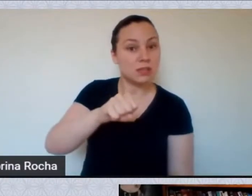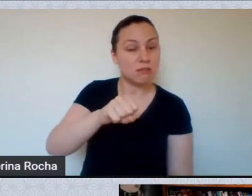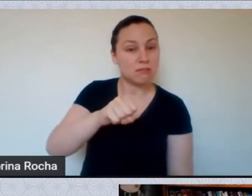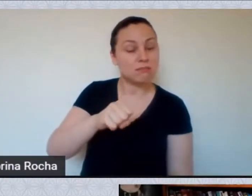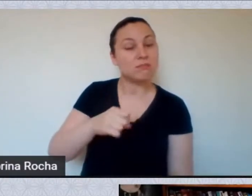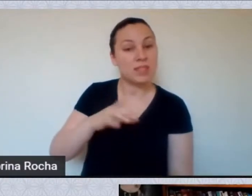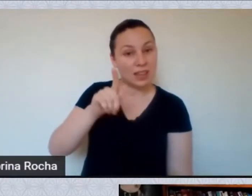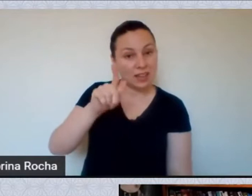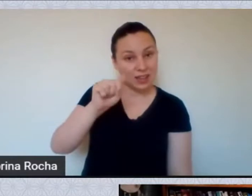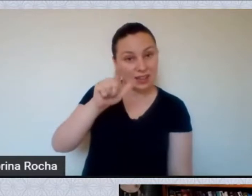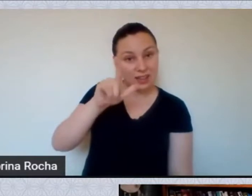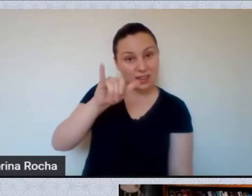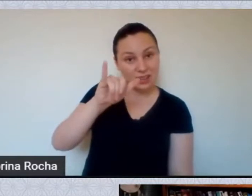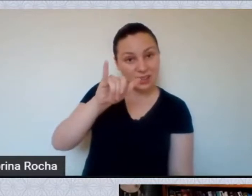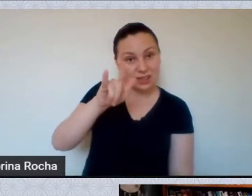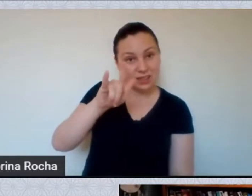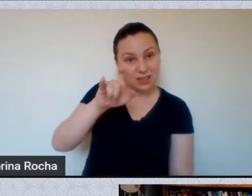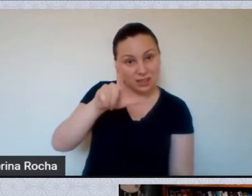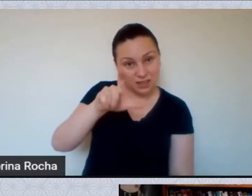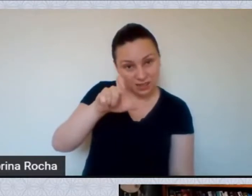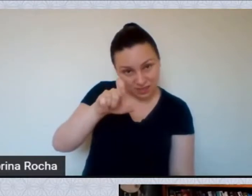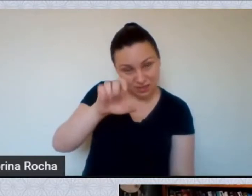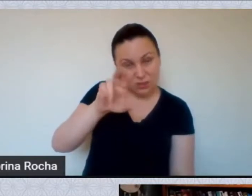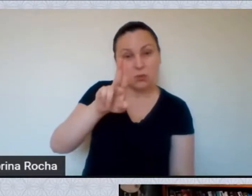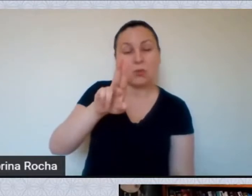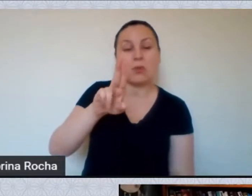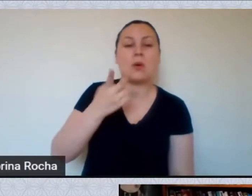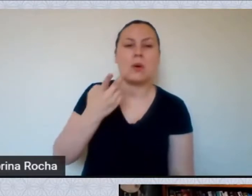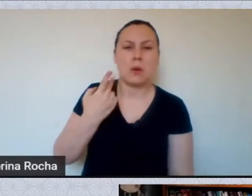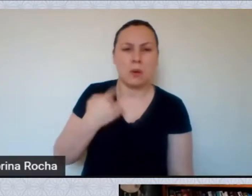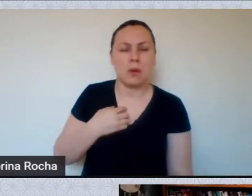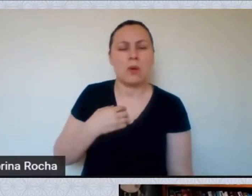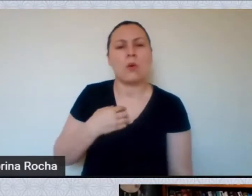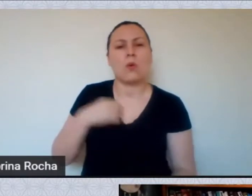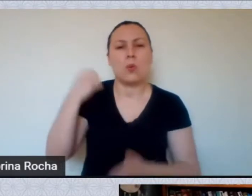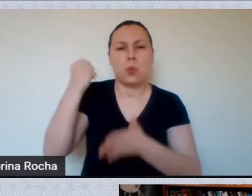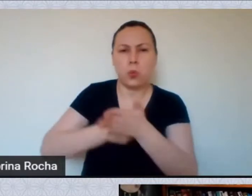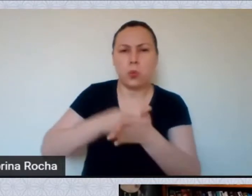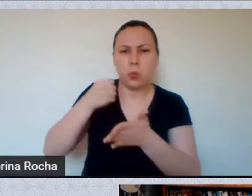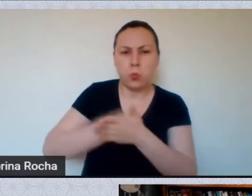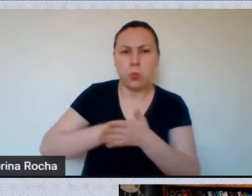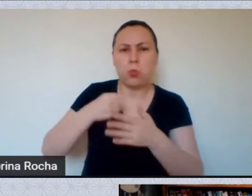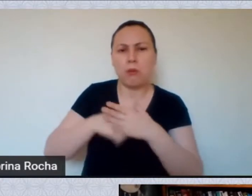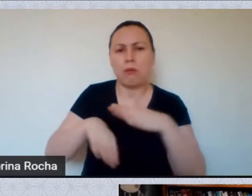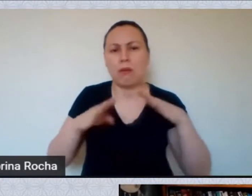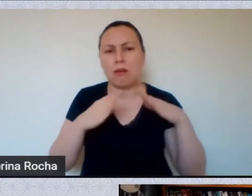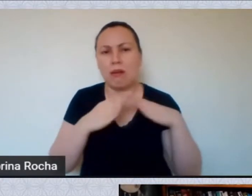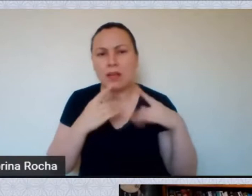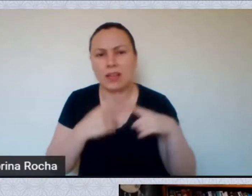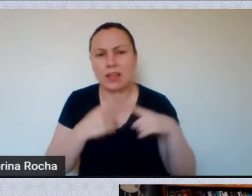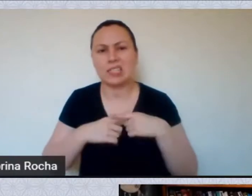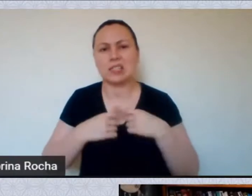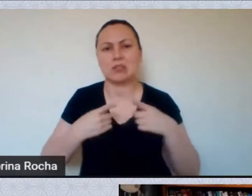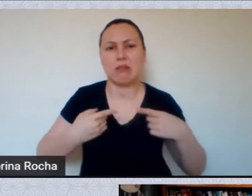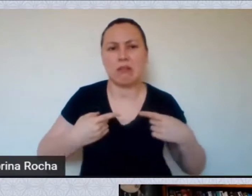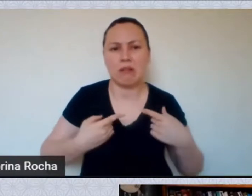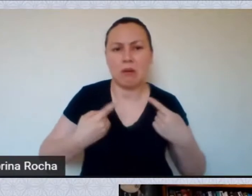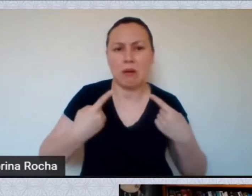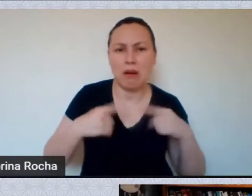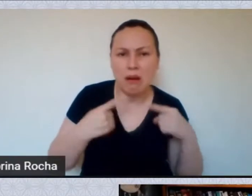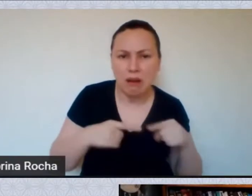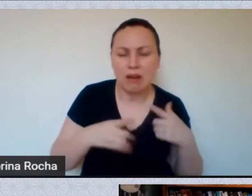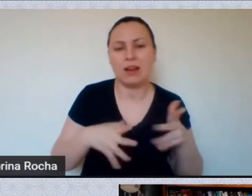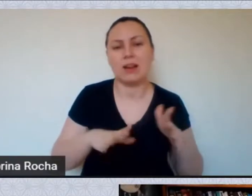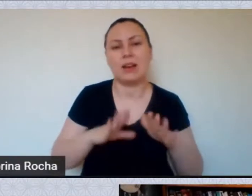todo aquele embate dele com a igreja e tal, ele tinha duas filhas que eram freiras, então, quer dizer, essa relação com a